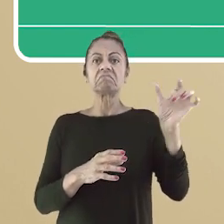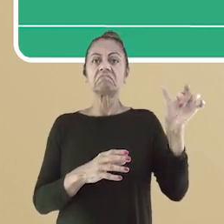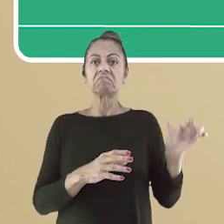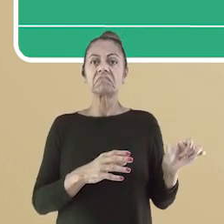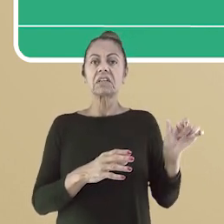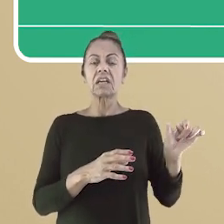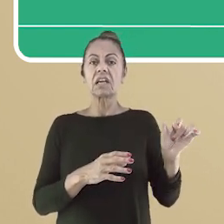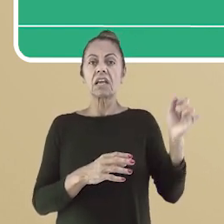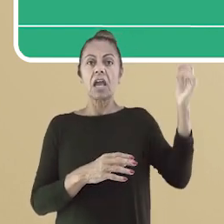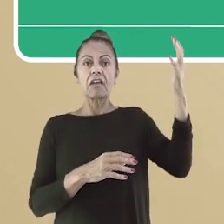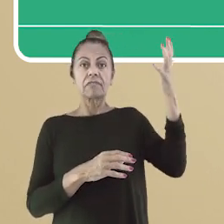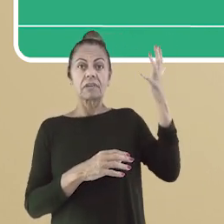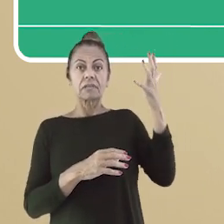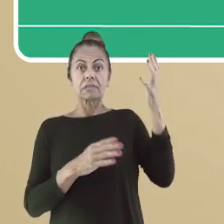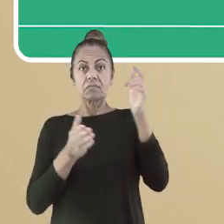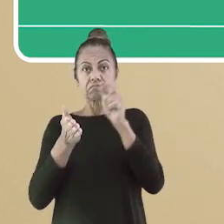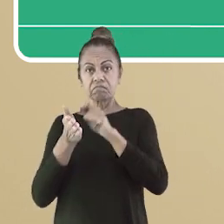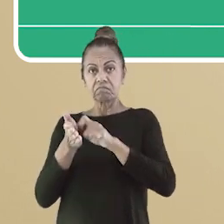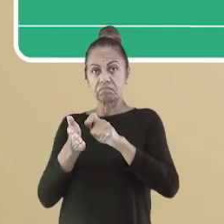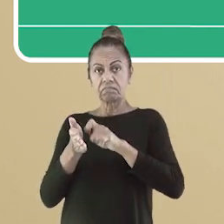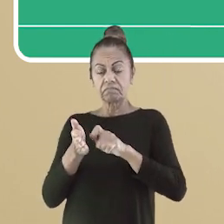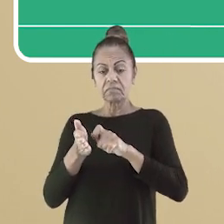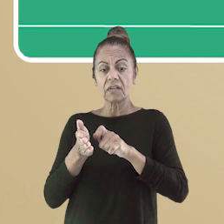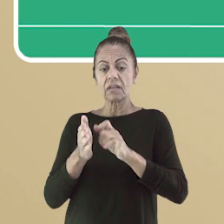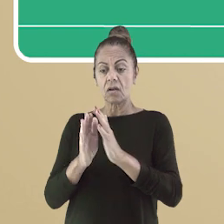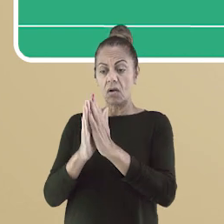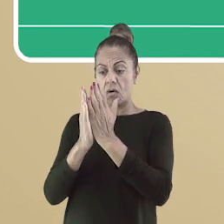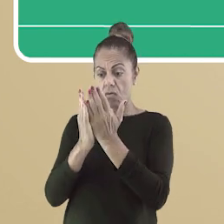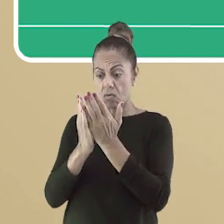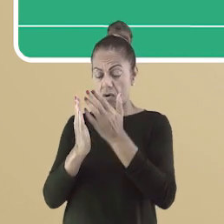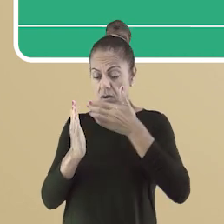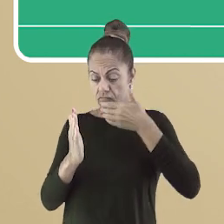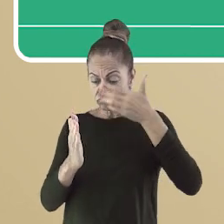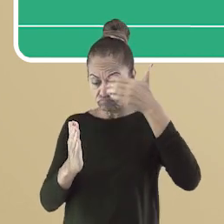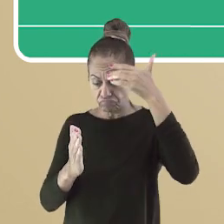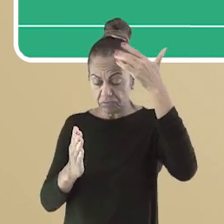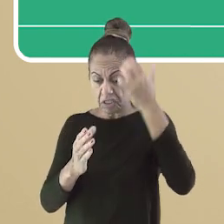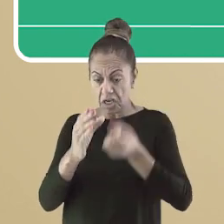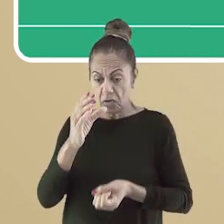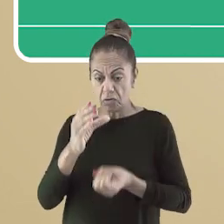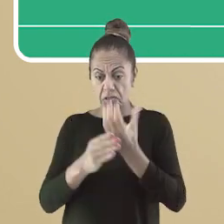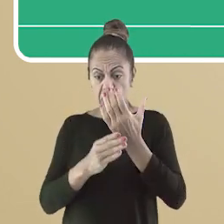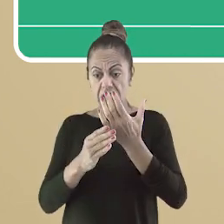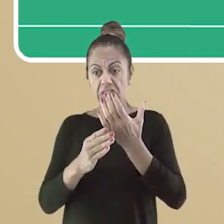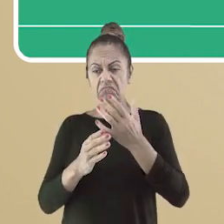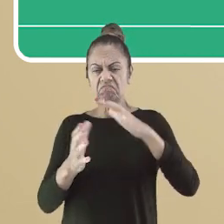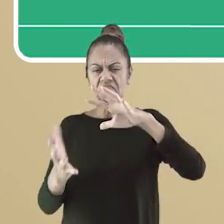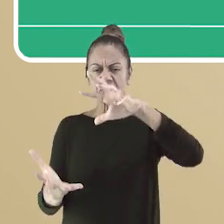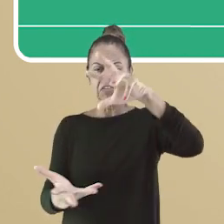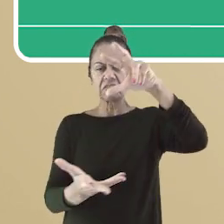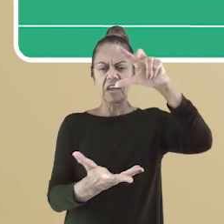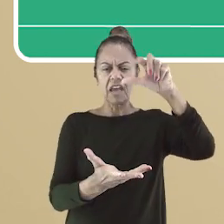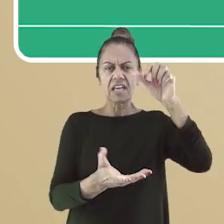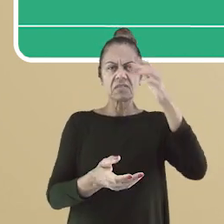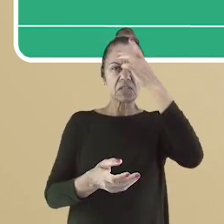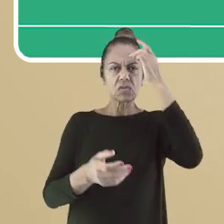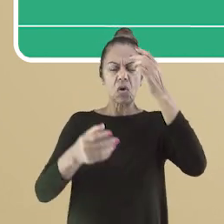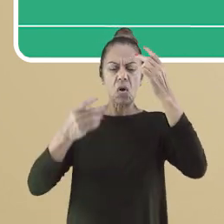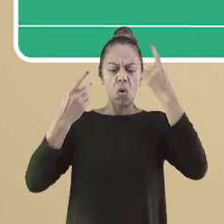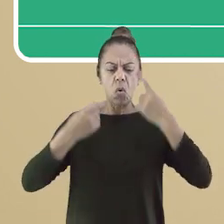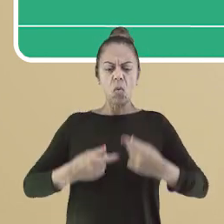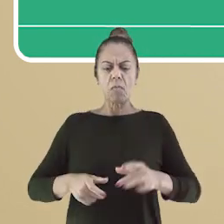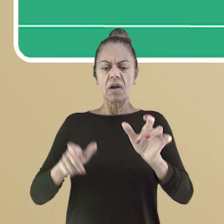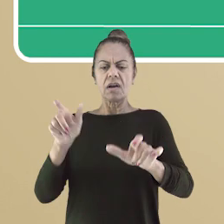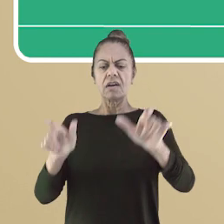que recebeu revelações divinas. O Alcorão descreve as origens do universo, do ser humano, e